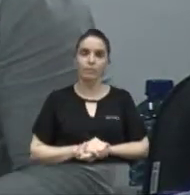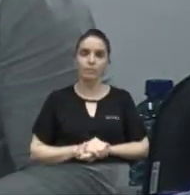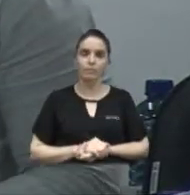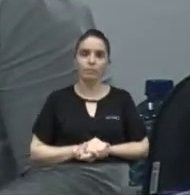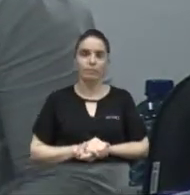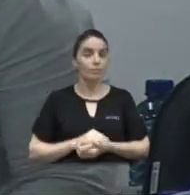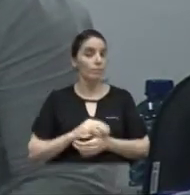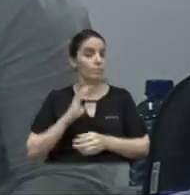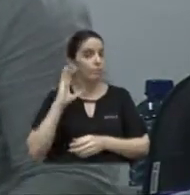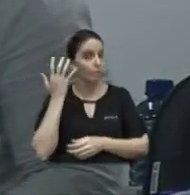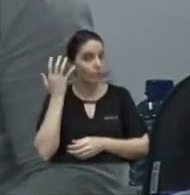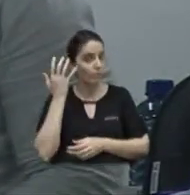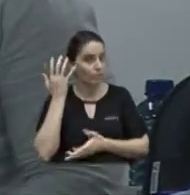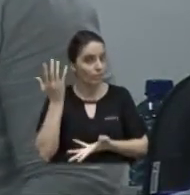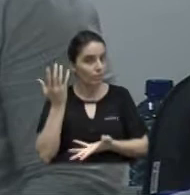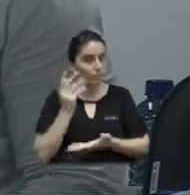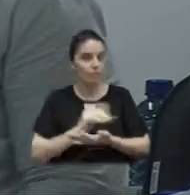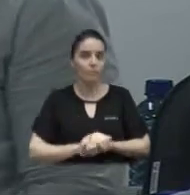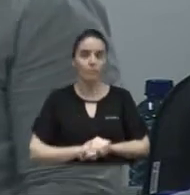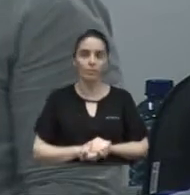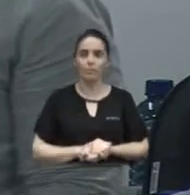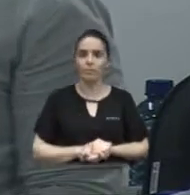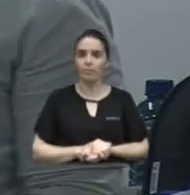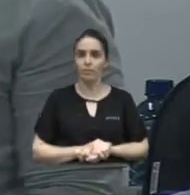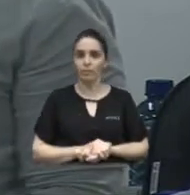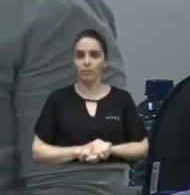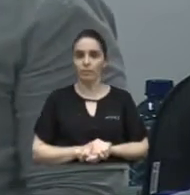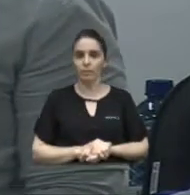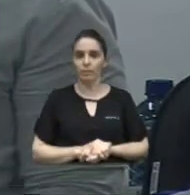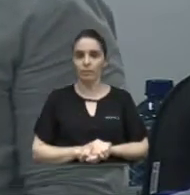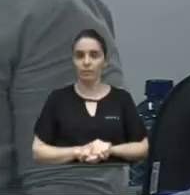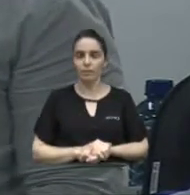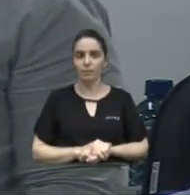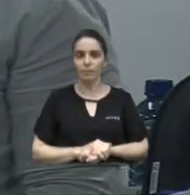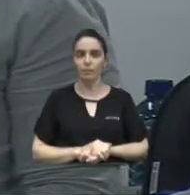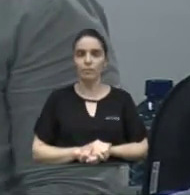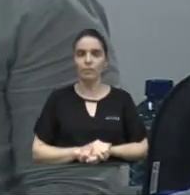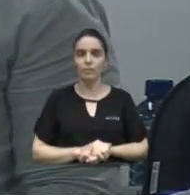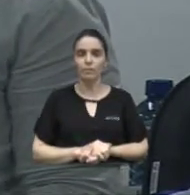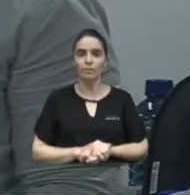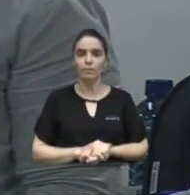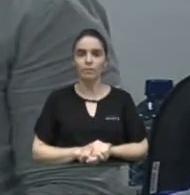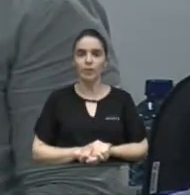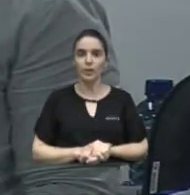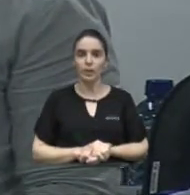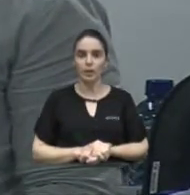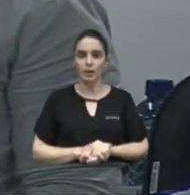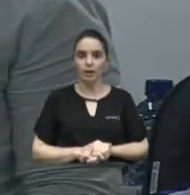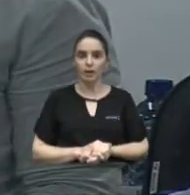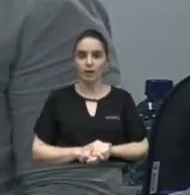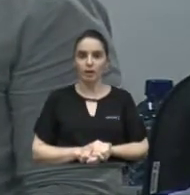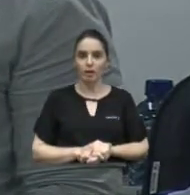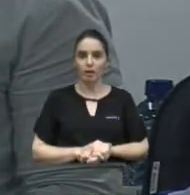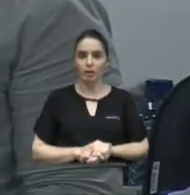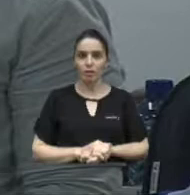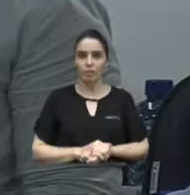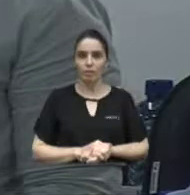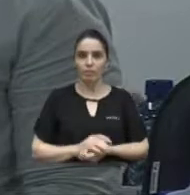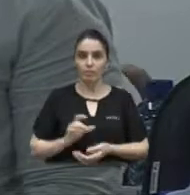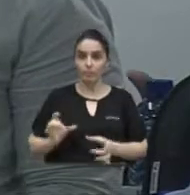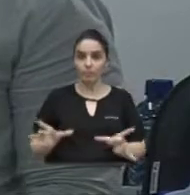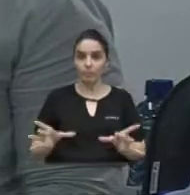grande problema é lógico que nós vamos atingir essa lucratividade cada vez